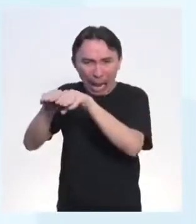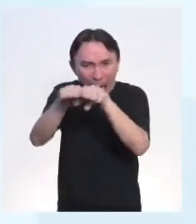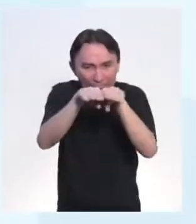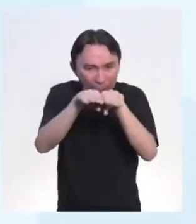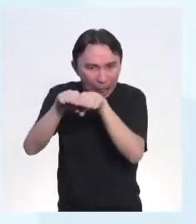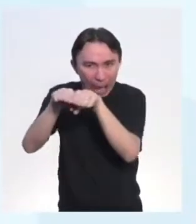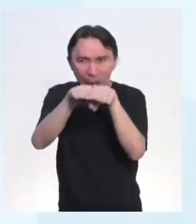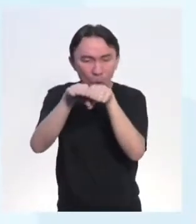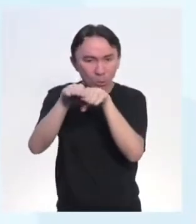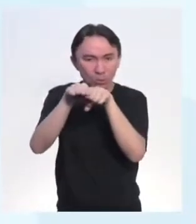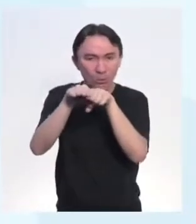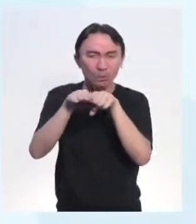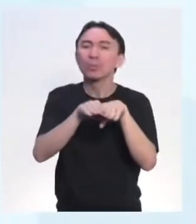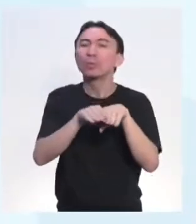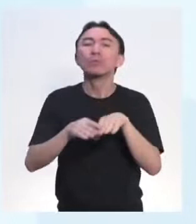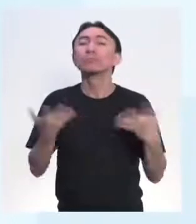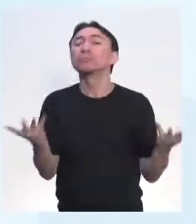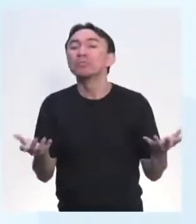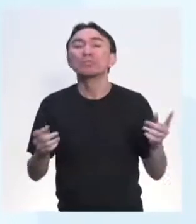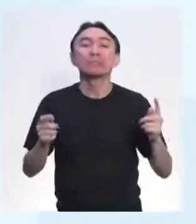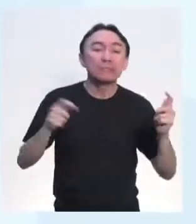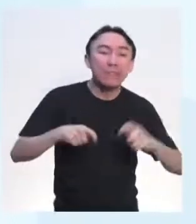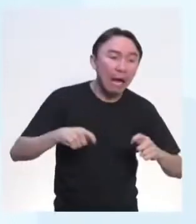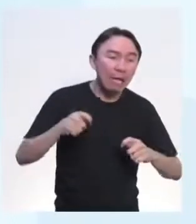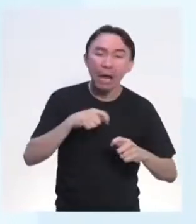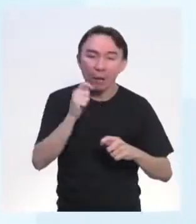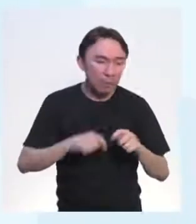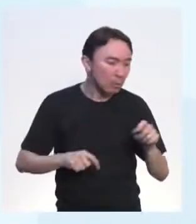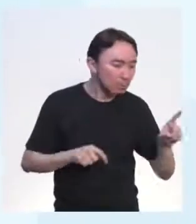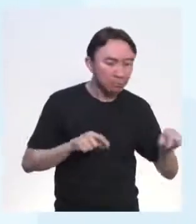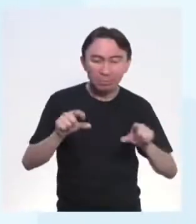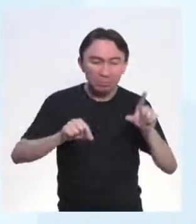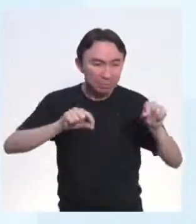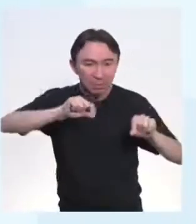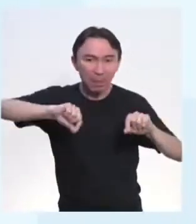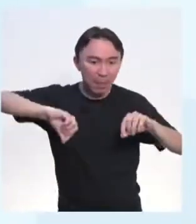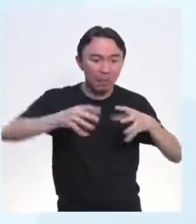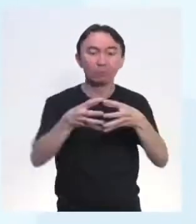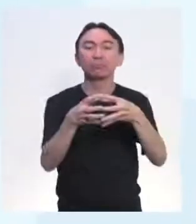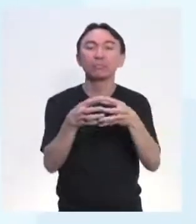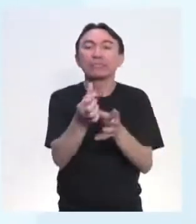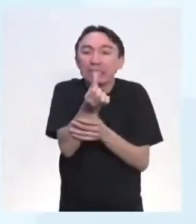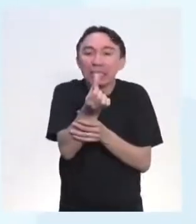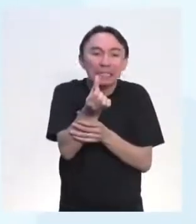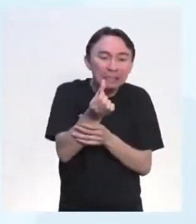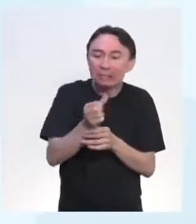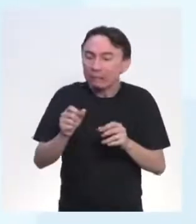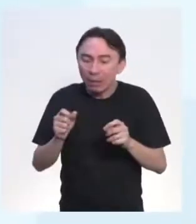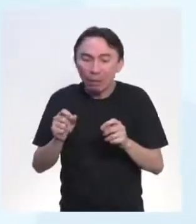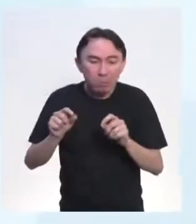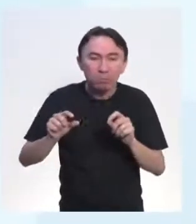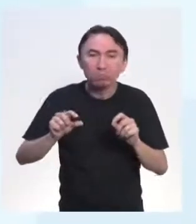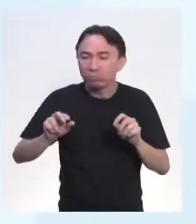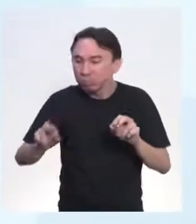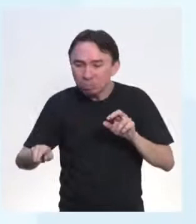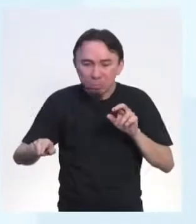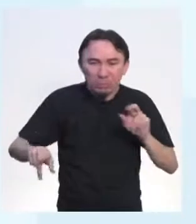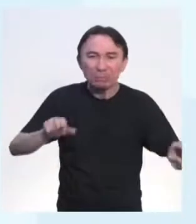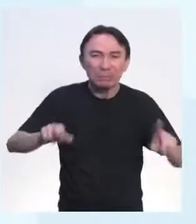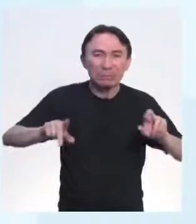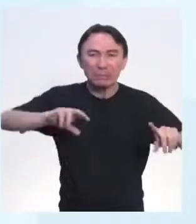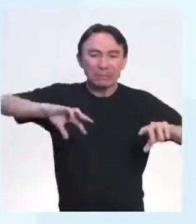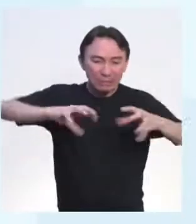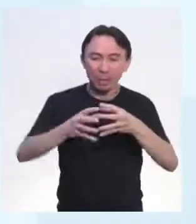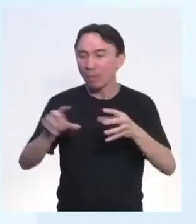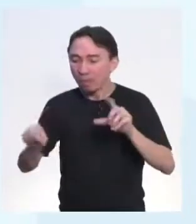de jogo, quantas seleções diferentes poderão ser formadas? Muito bem. Então, primeira coisa